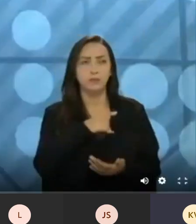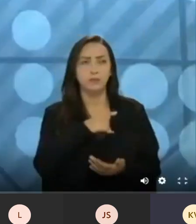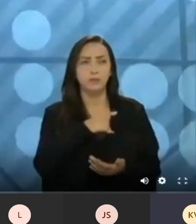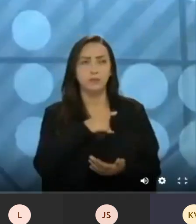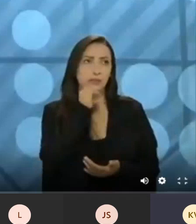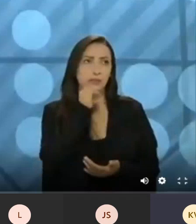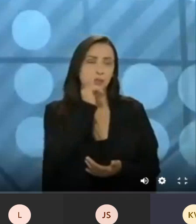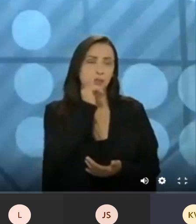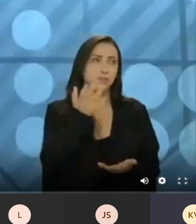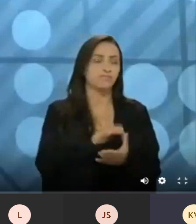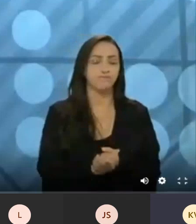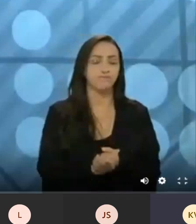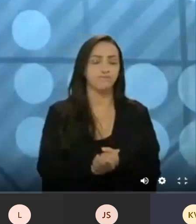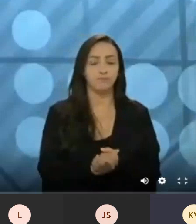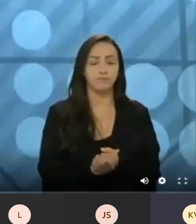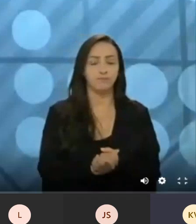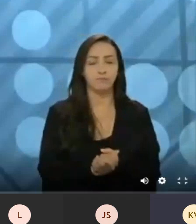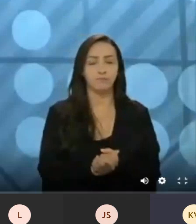rótulos